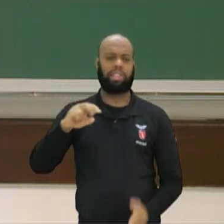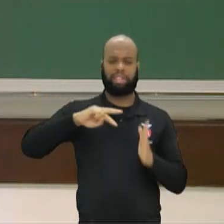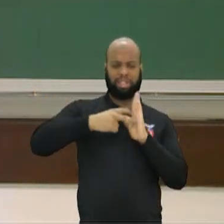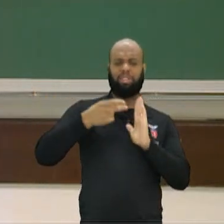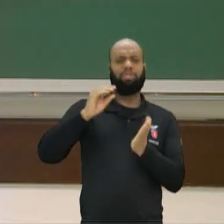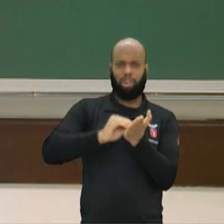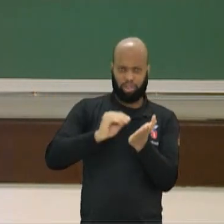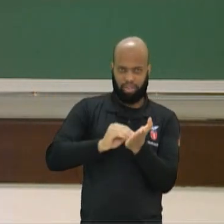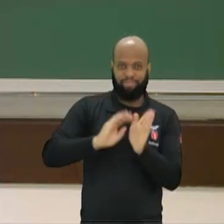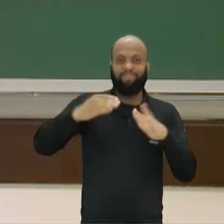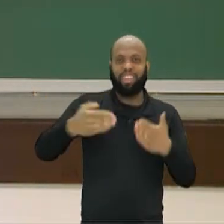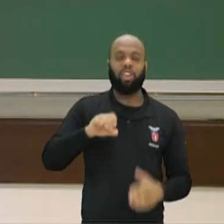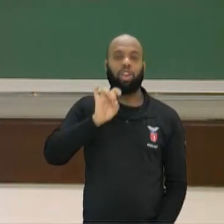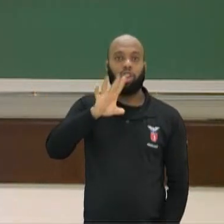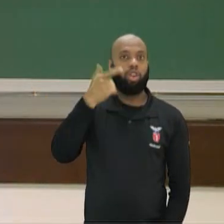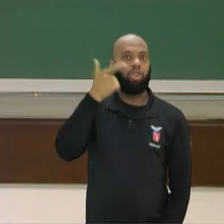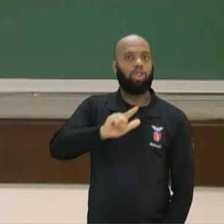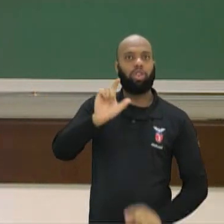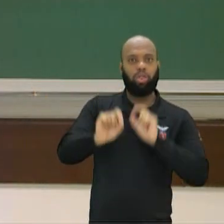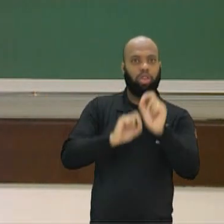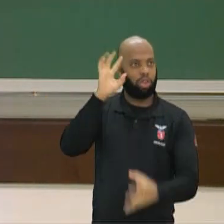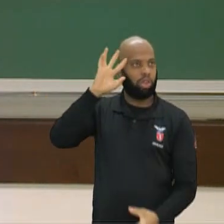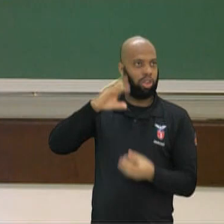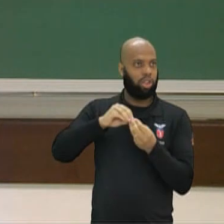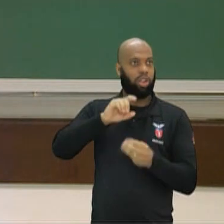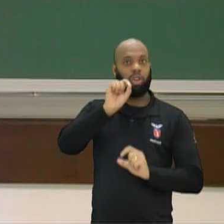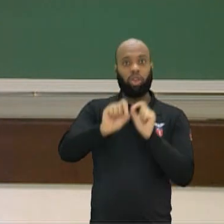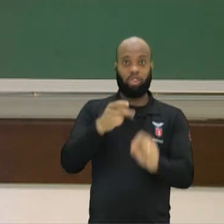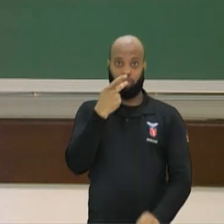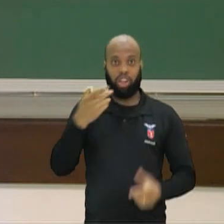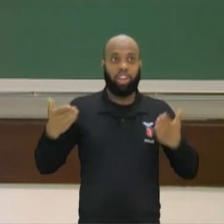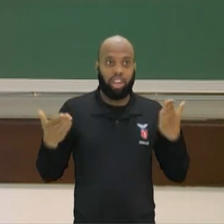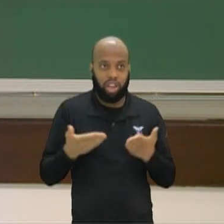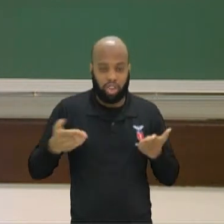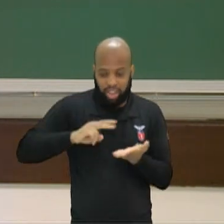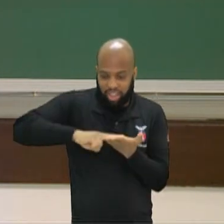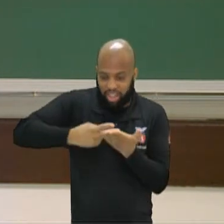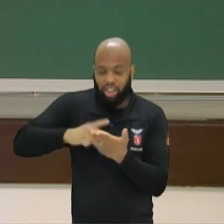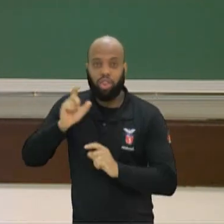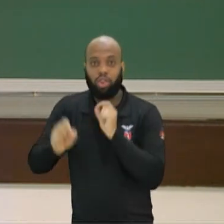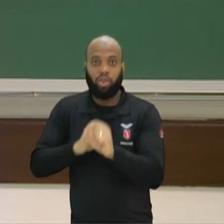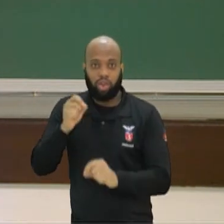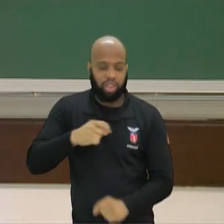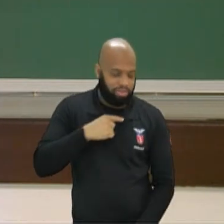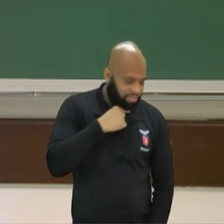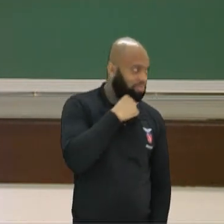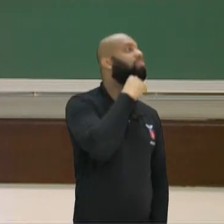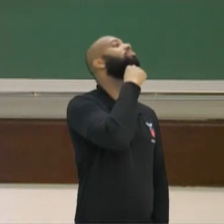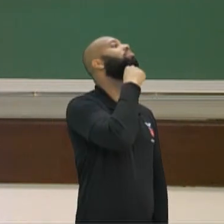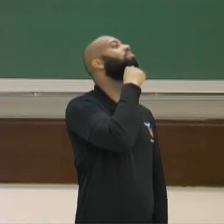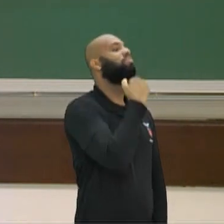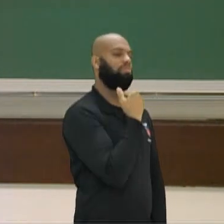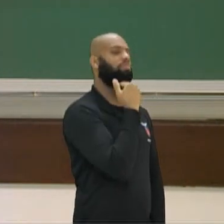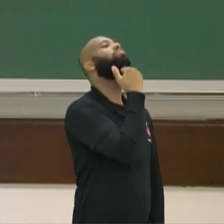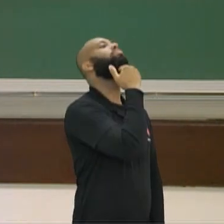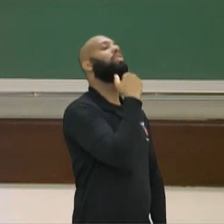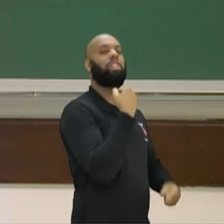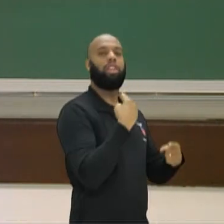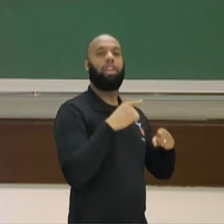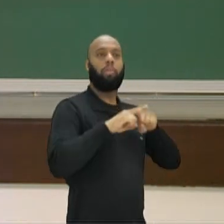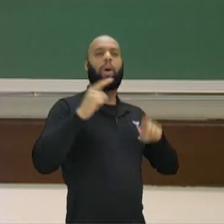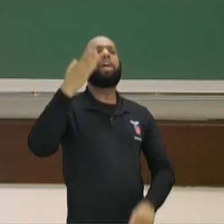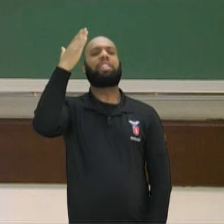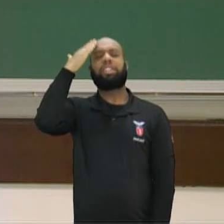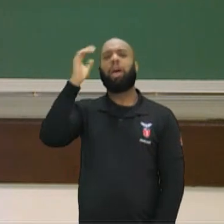para a gente poder ter a noção disso que eu estou falando, a tradução seria mantenha sua cabeça erguida, mesmo